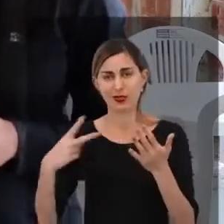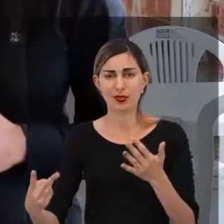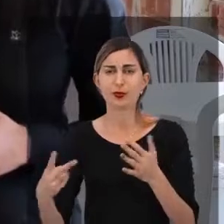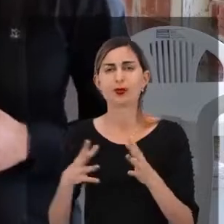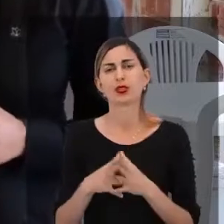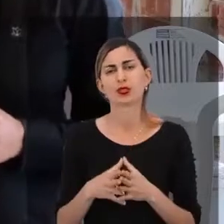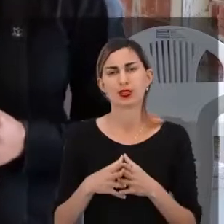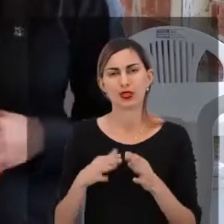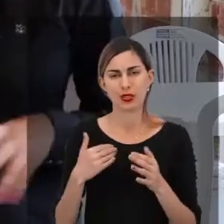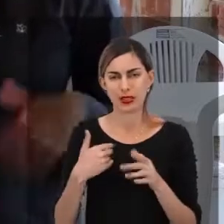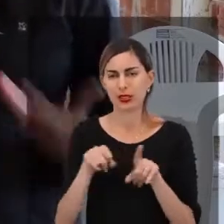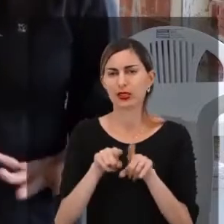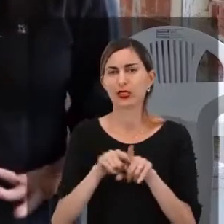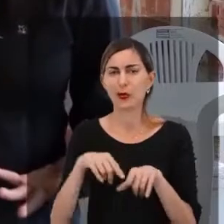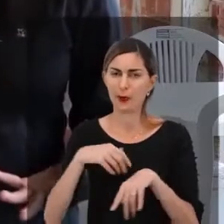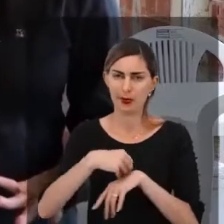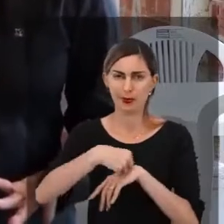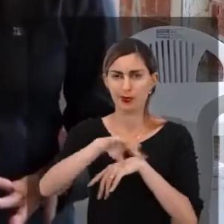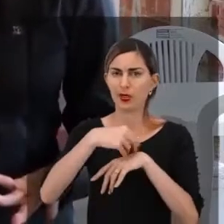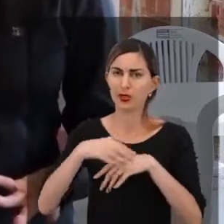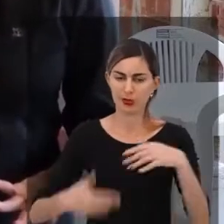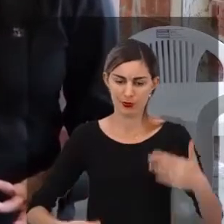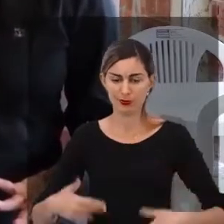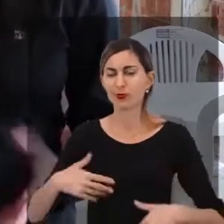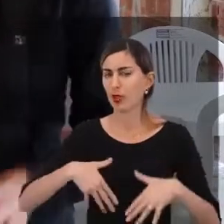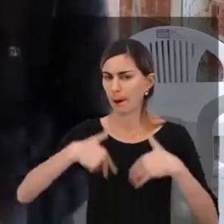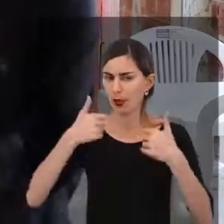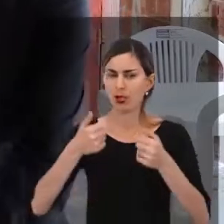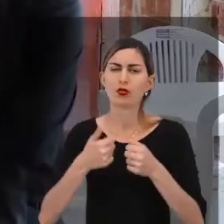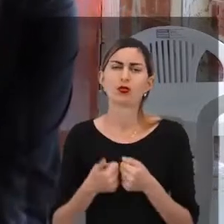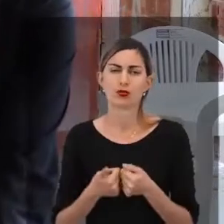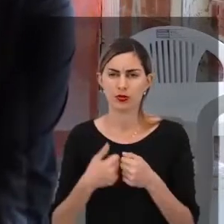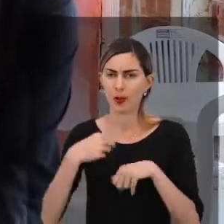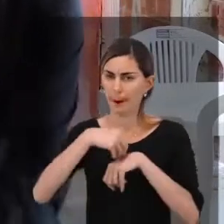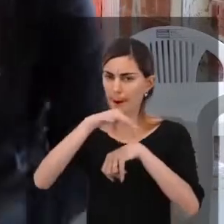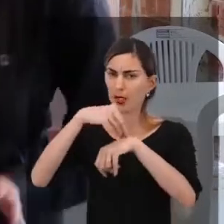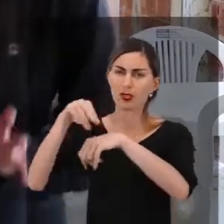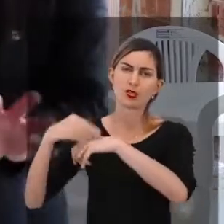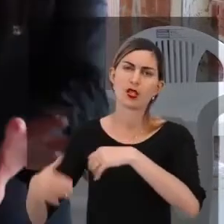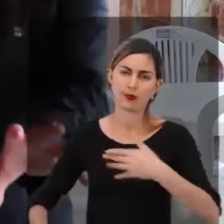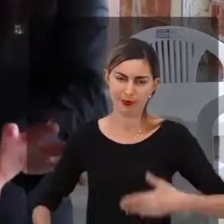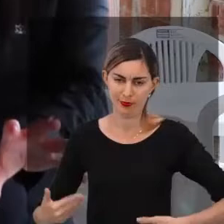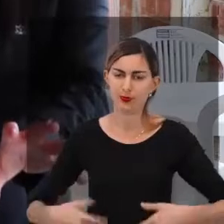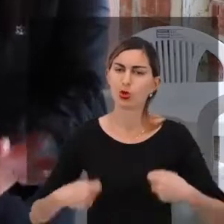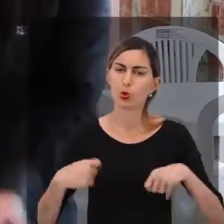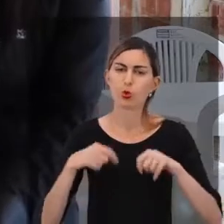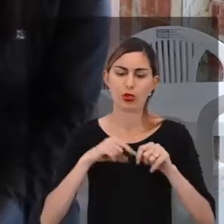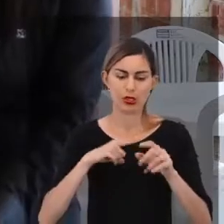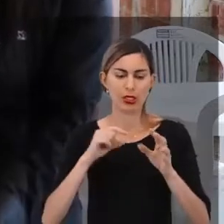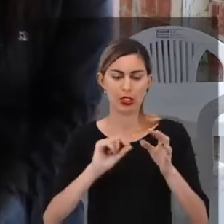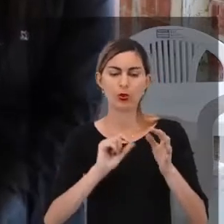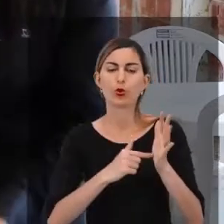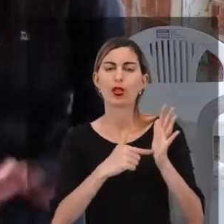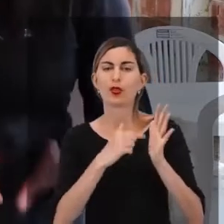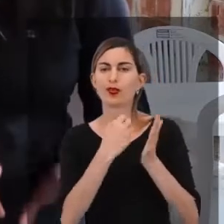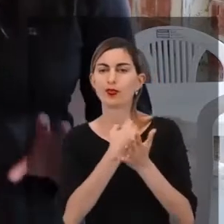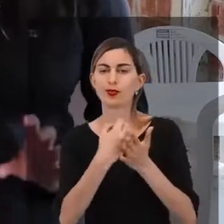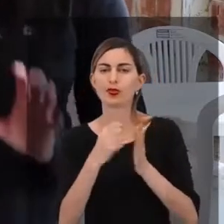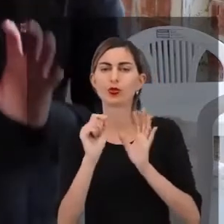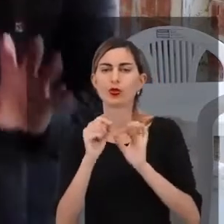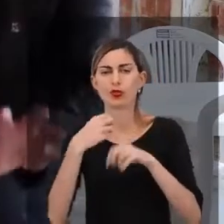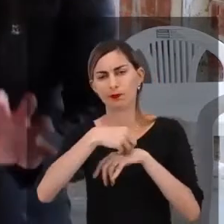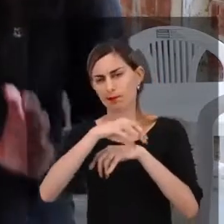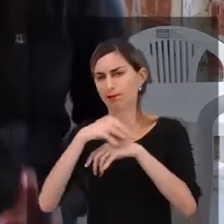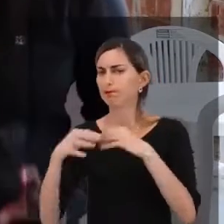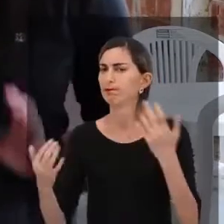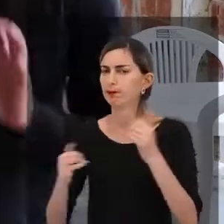e interpretados. Né? E passado para o funcionário da melhor forma, né? Porque o PCMAT você tem que passar para o funcionário o que tem ali. PPRA tem